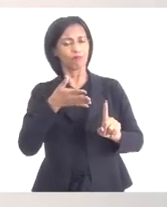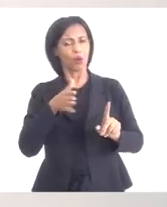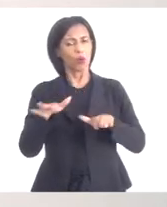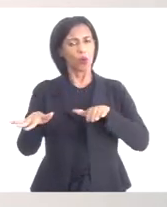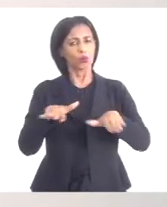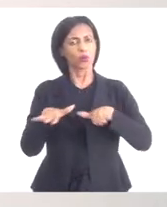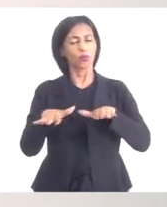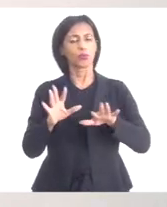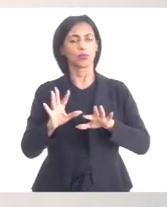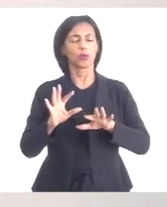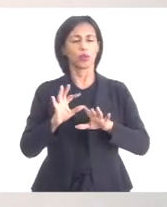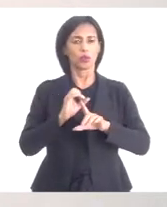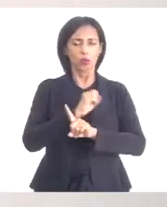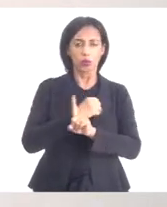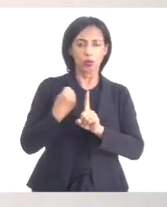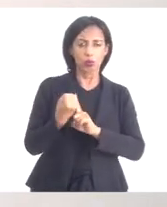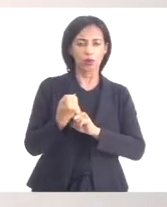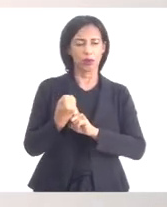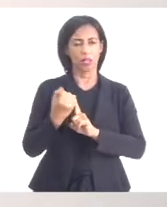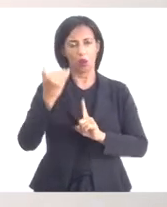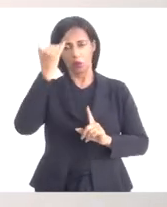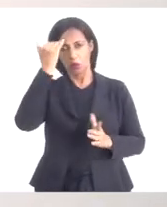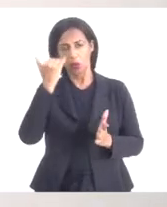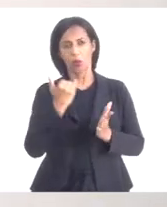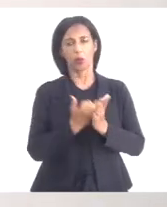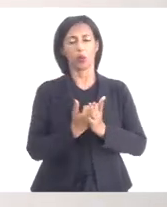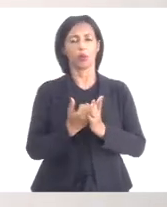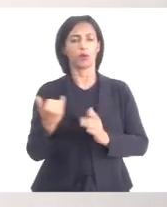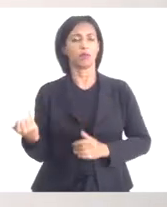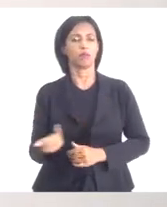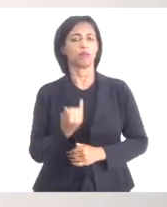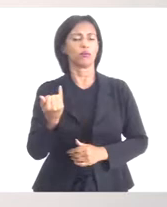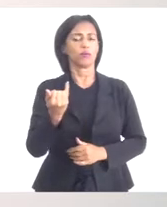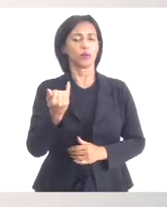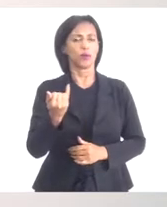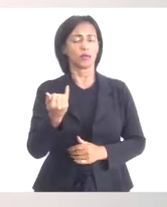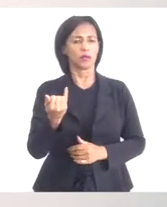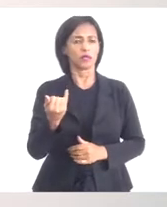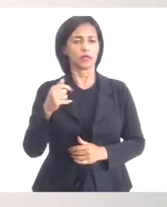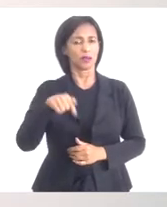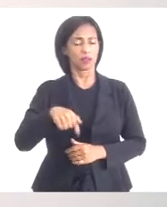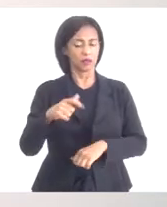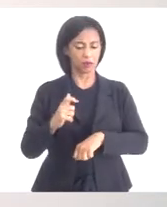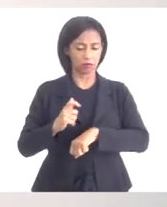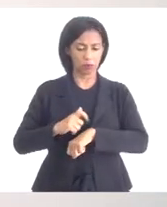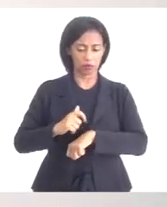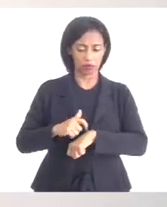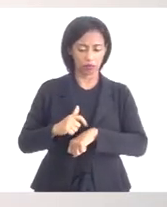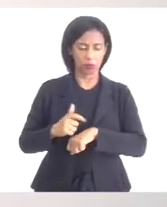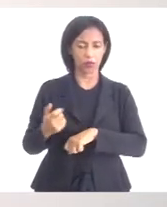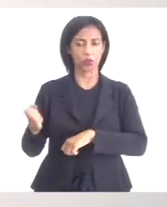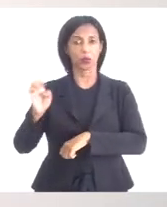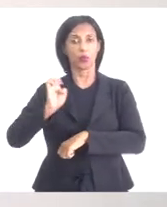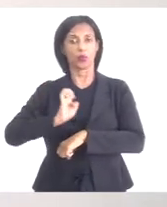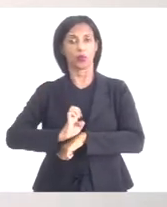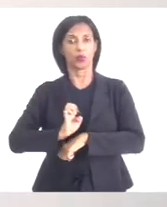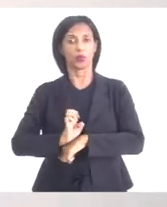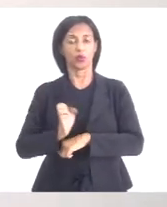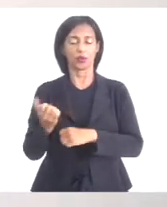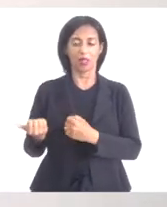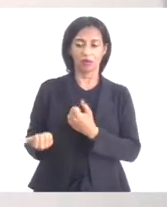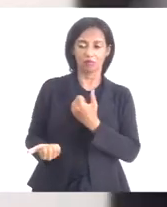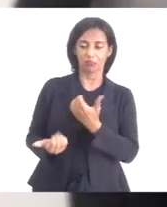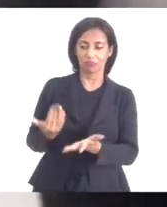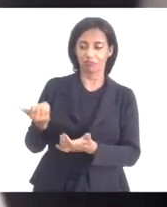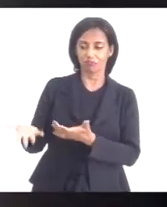os movimentos sociais que cumprem um papel excepcional nesse momento que o estado não